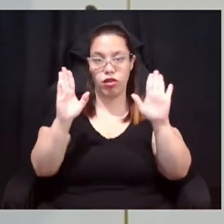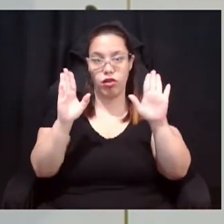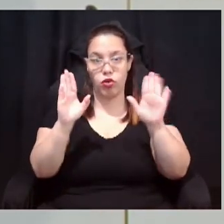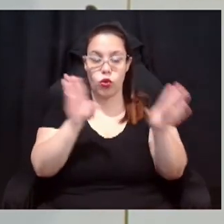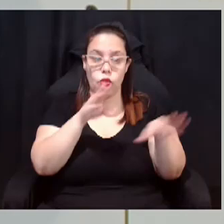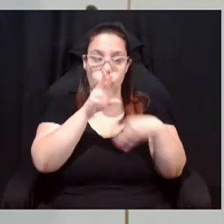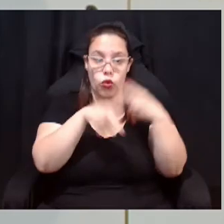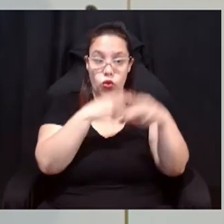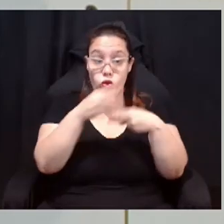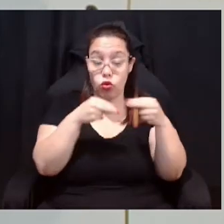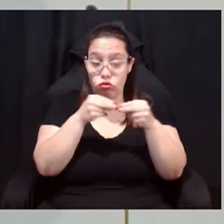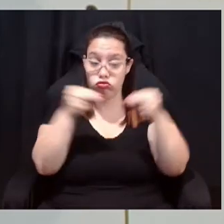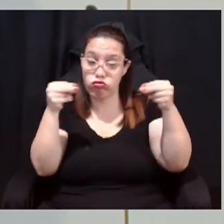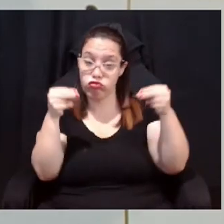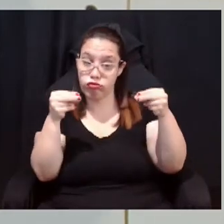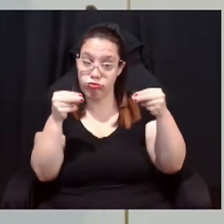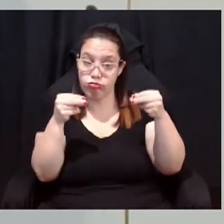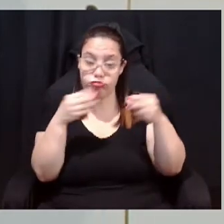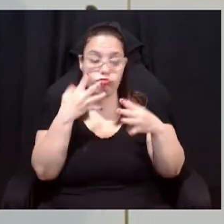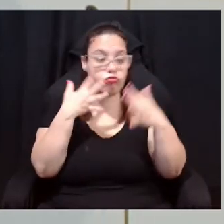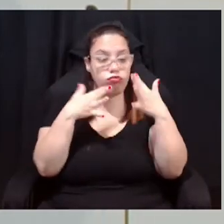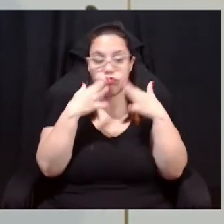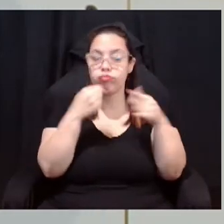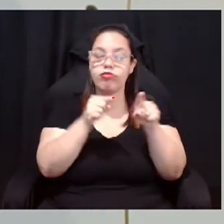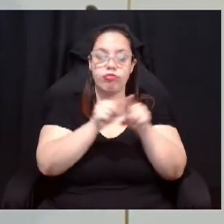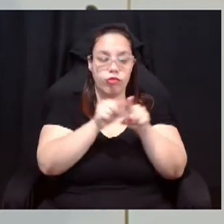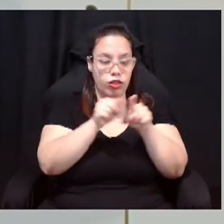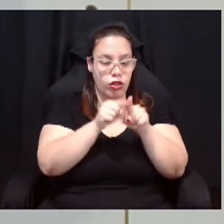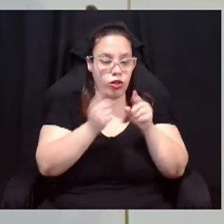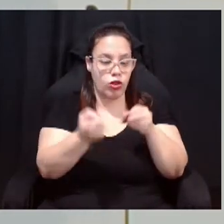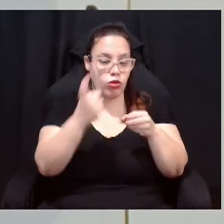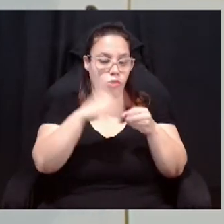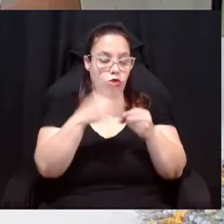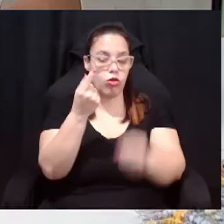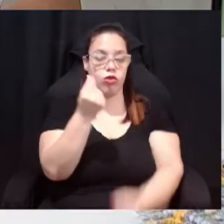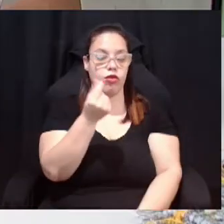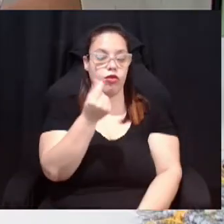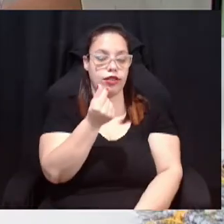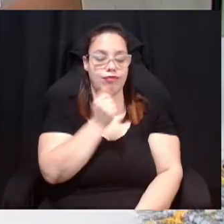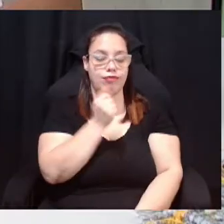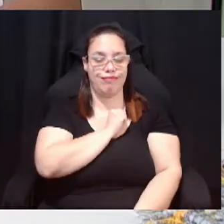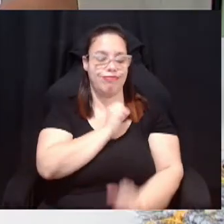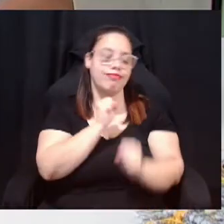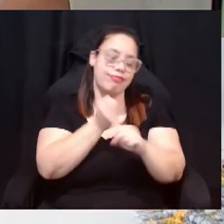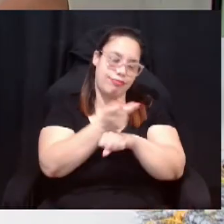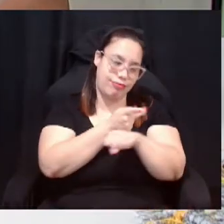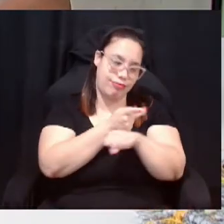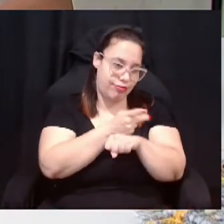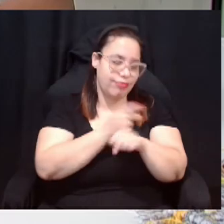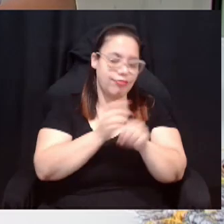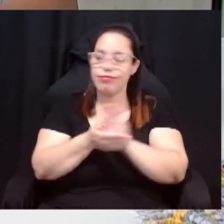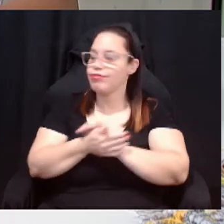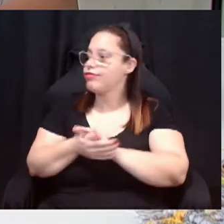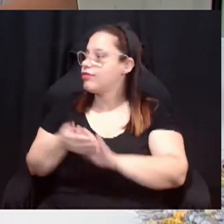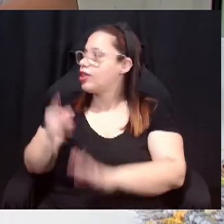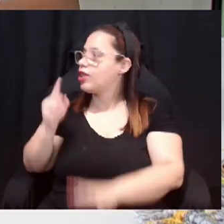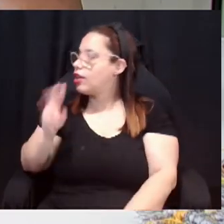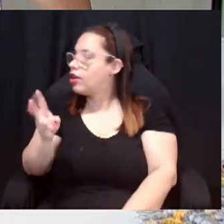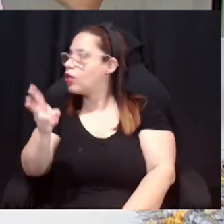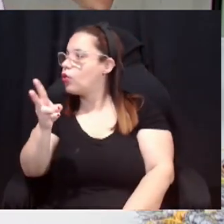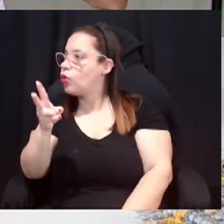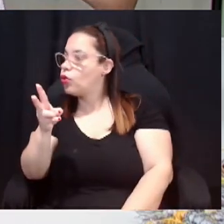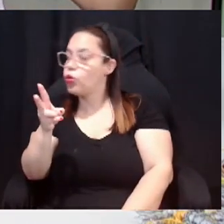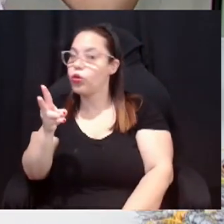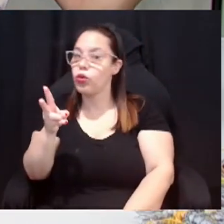se interessam para também ter um retorno financeiro, então o pessoal tem procurado bastante. A gente sempre vê em ambientes